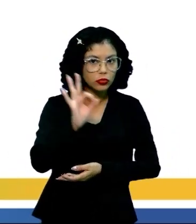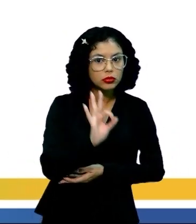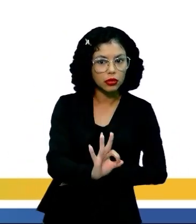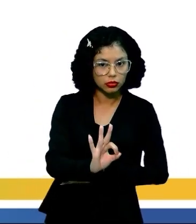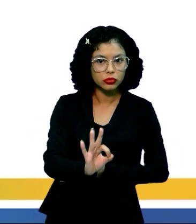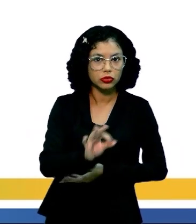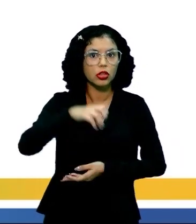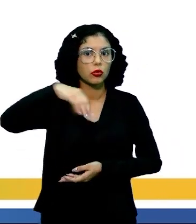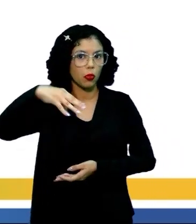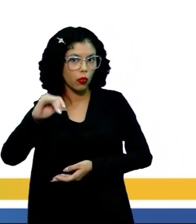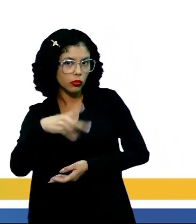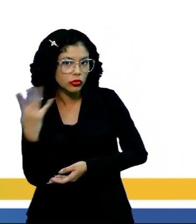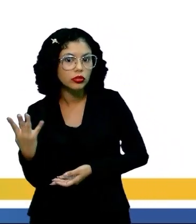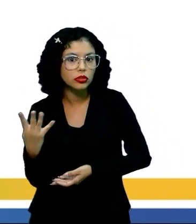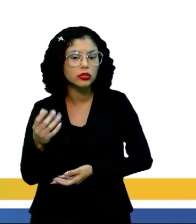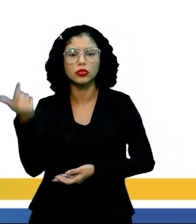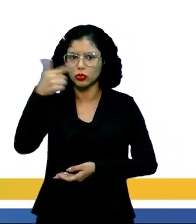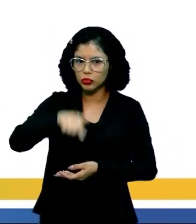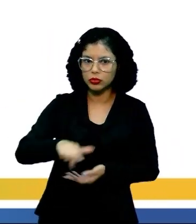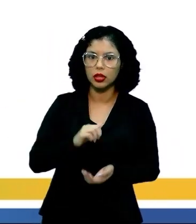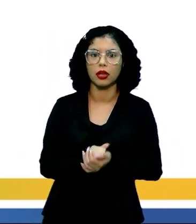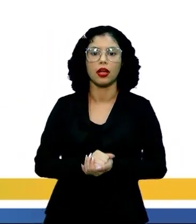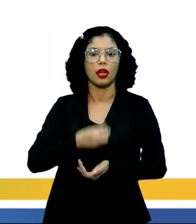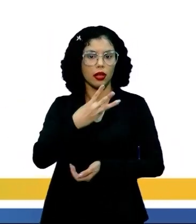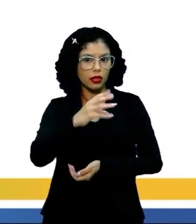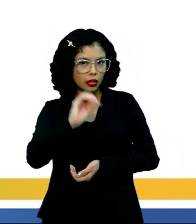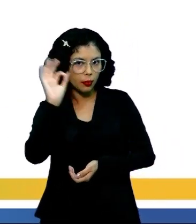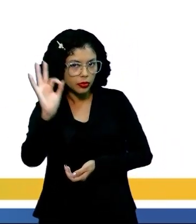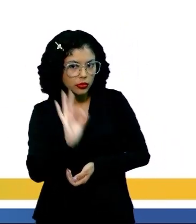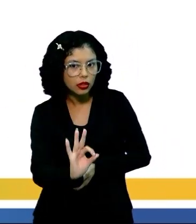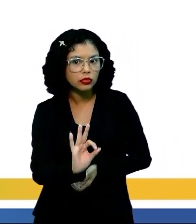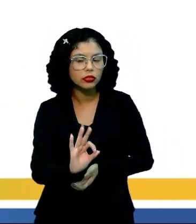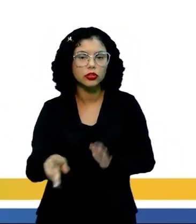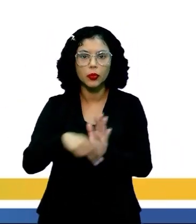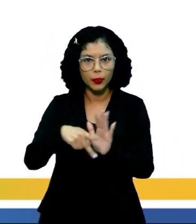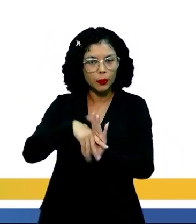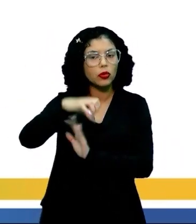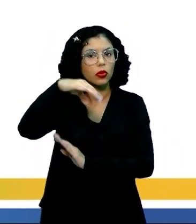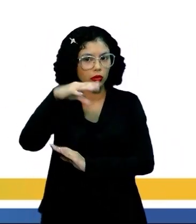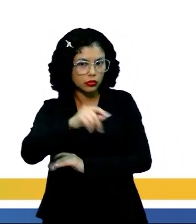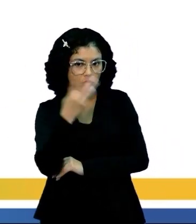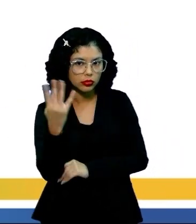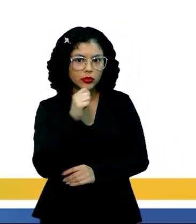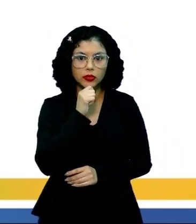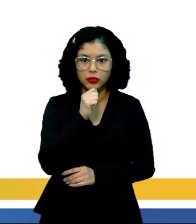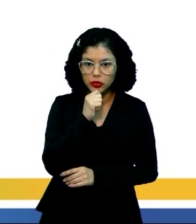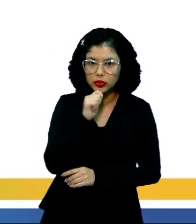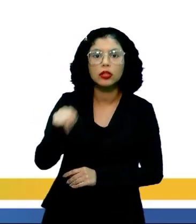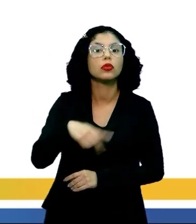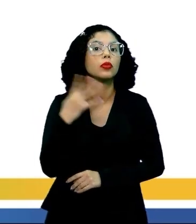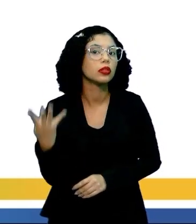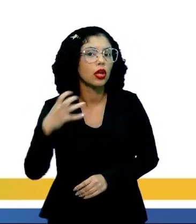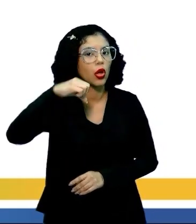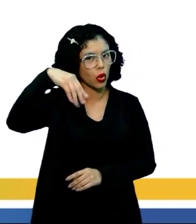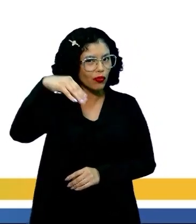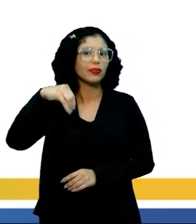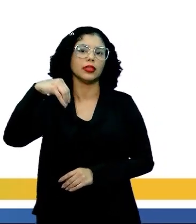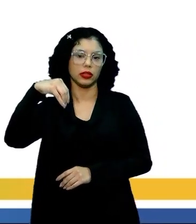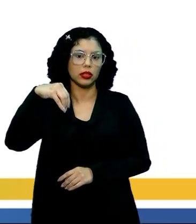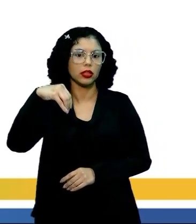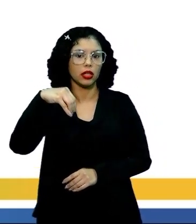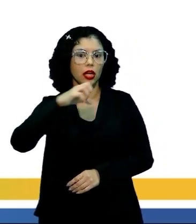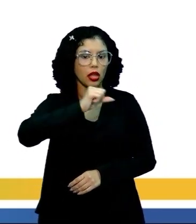porcentagem de uma quantia. De novo, eu vou calcular a porcentagem de uma quantia. Essa quantia é quanto? 90.